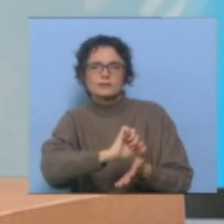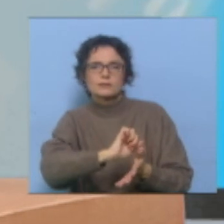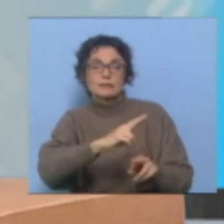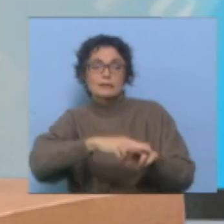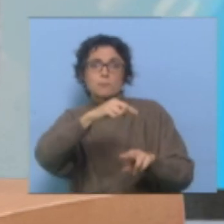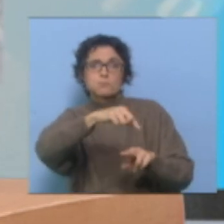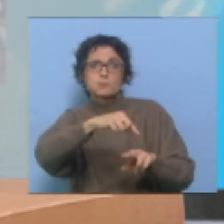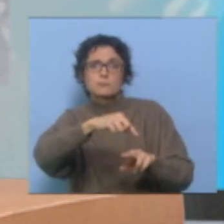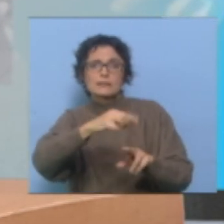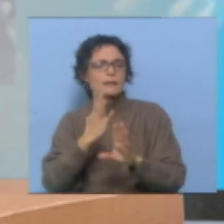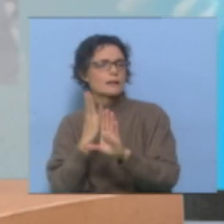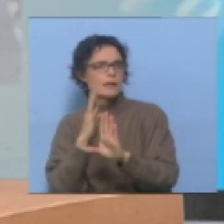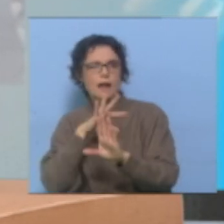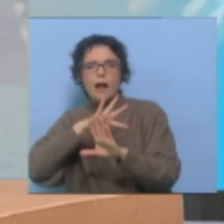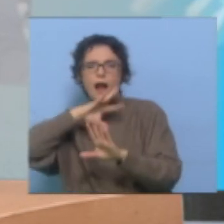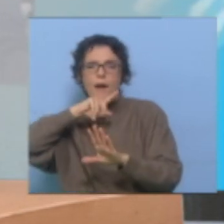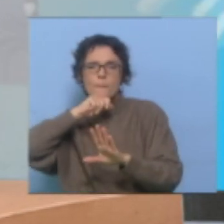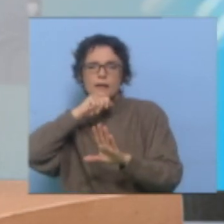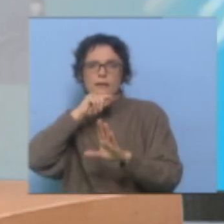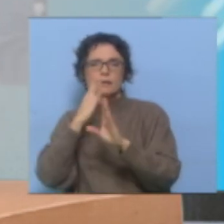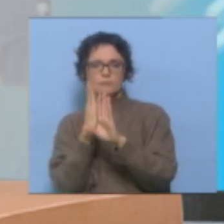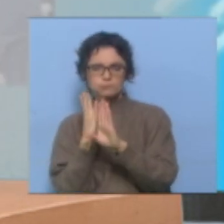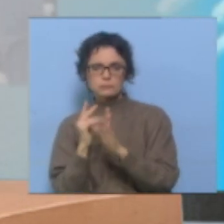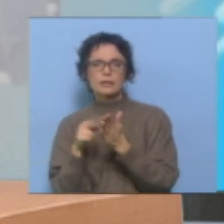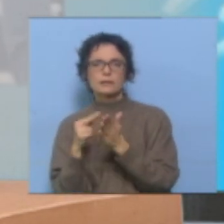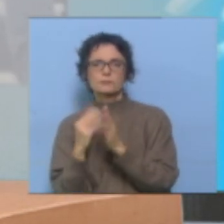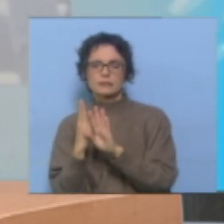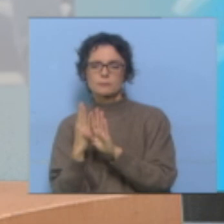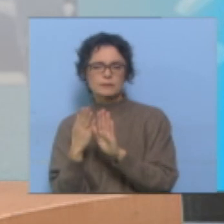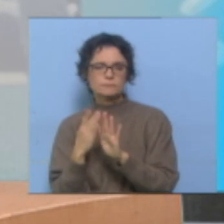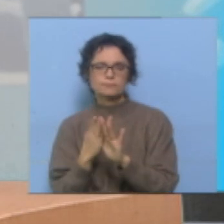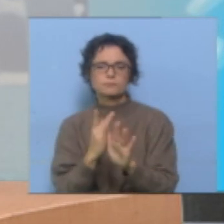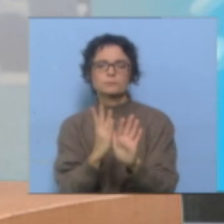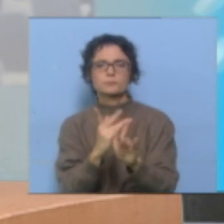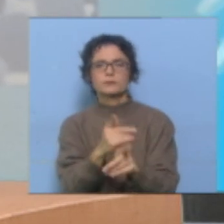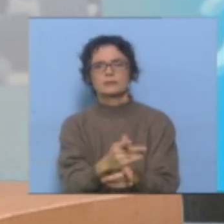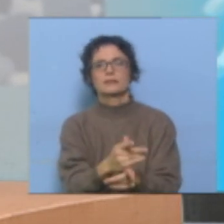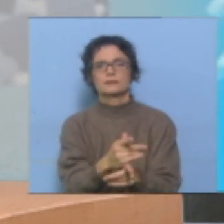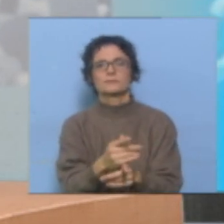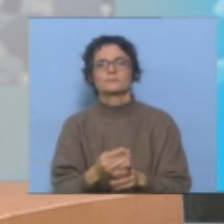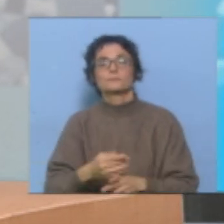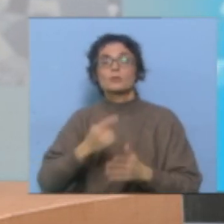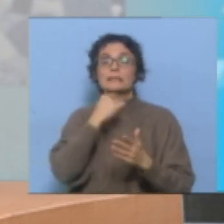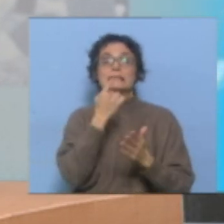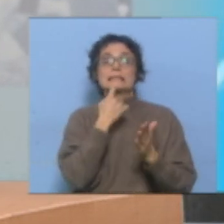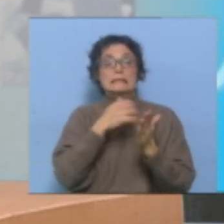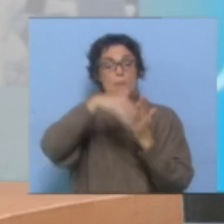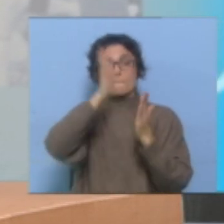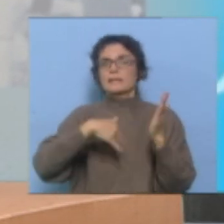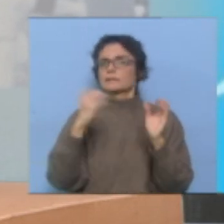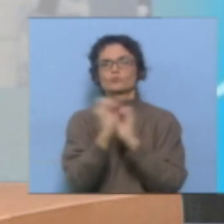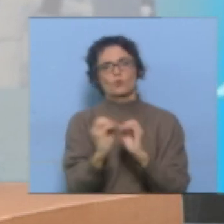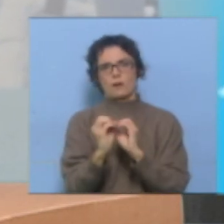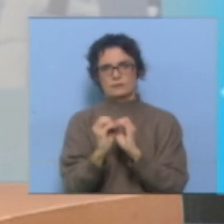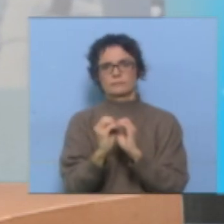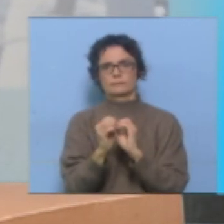dimensão muito importante da mãe que visita o filho preso e das janelas com horizonte. Não paredes, não é? Não paredes.